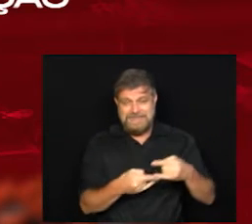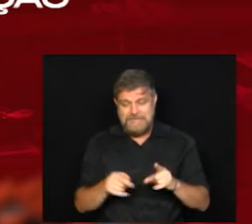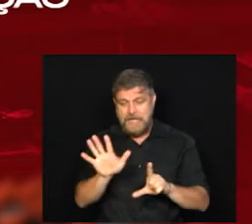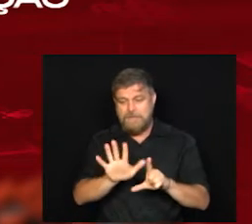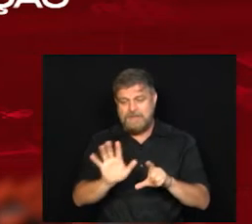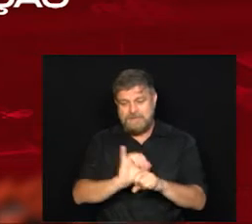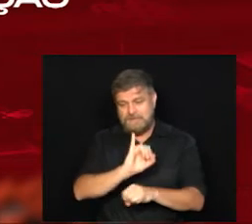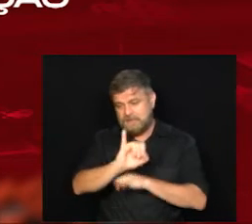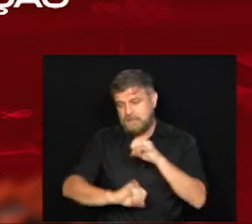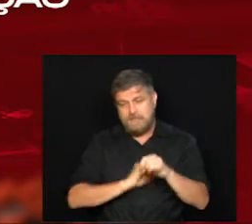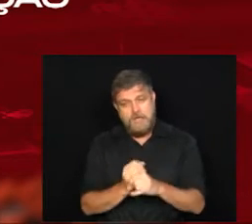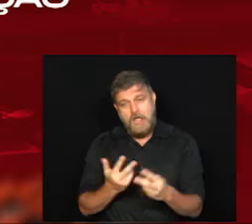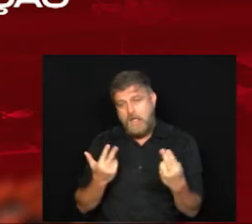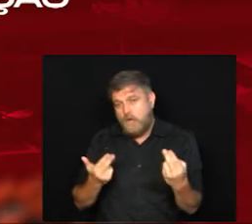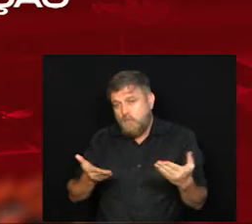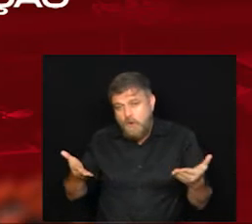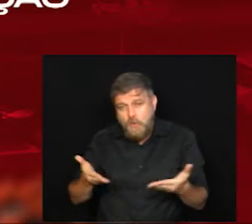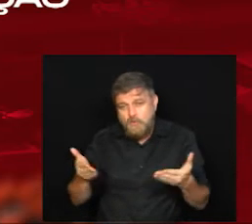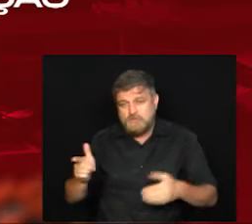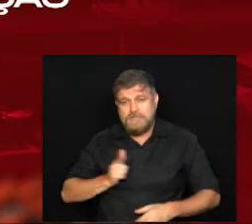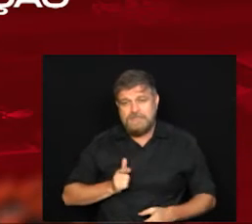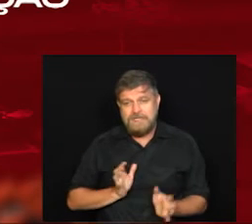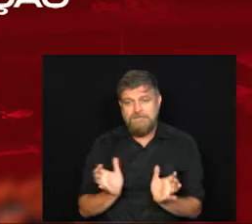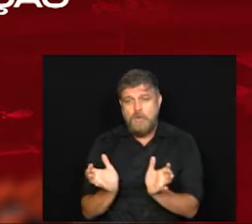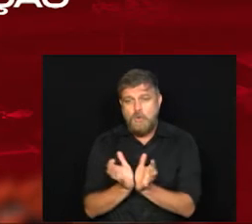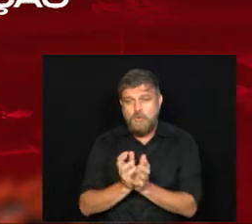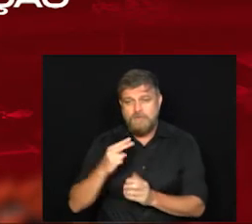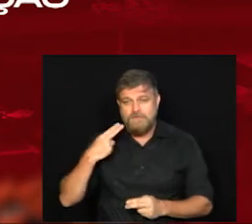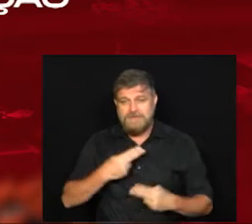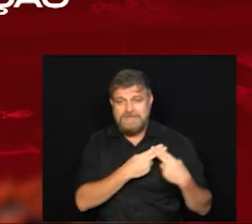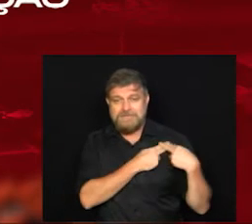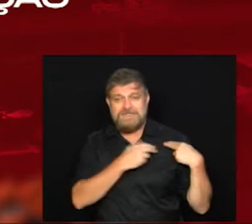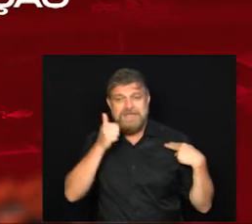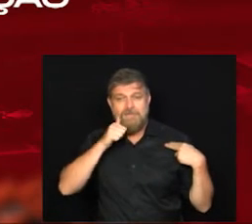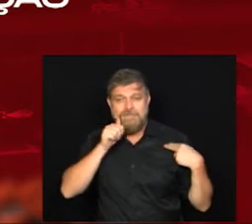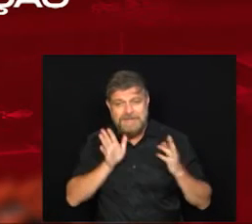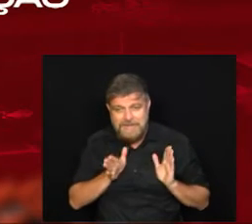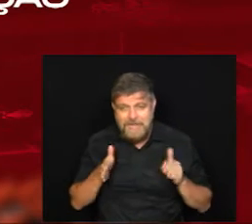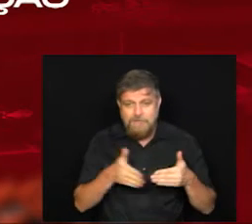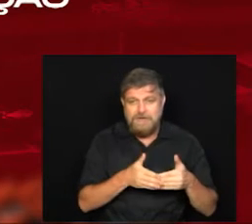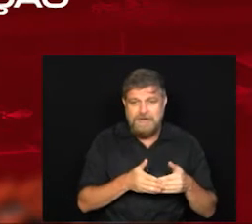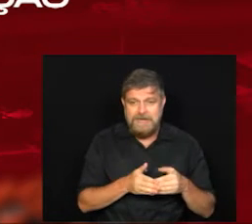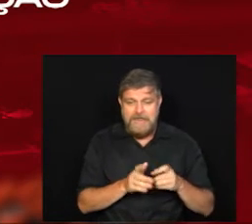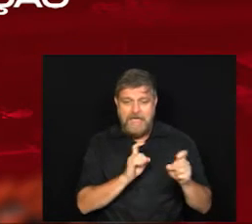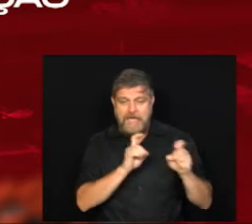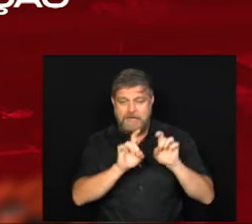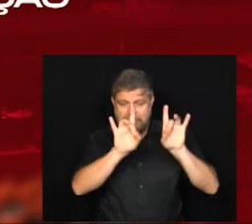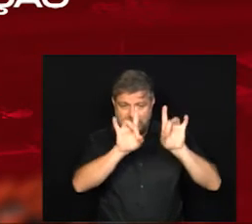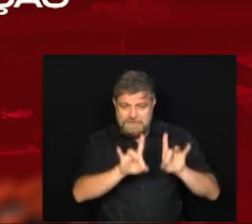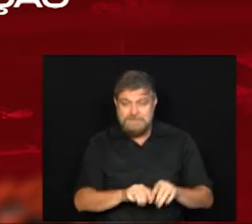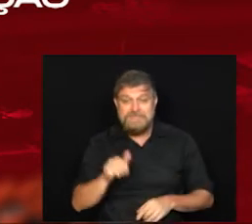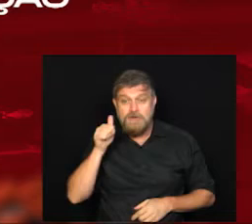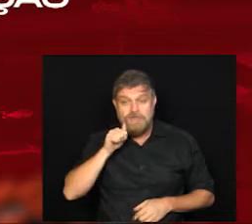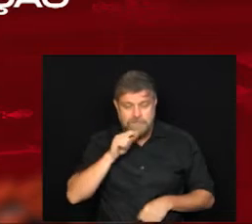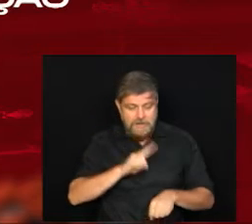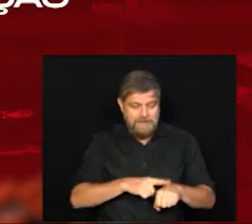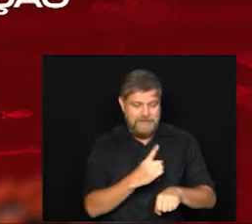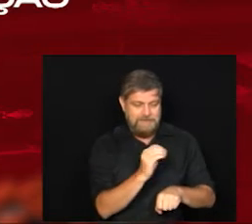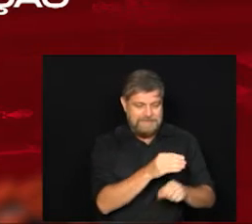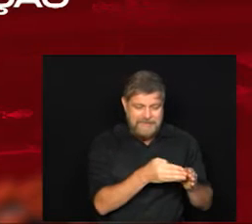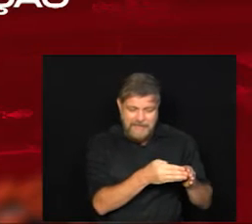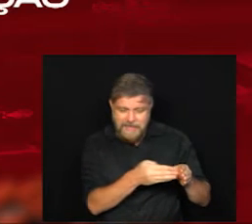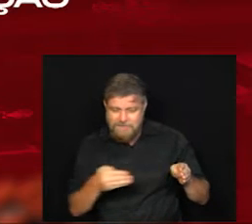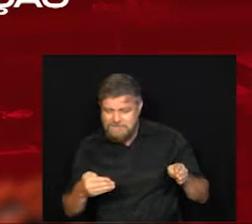remota, assim como aconteceu hoje a reunião da Comissão da Mulher. Exatamente, reunião extraordinária da Comissão da Mulher, começando às 10 horas,